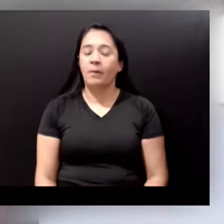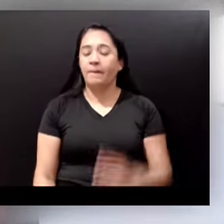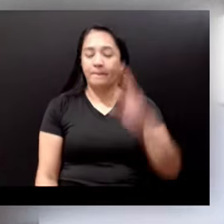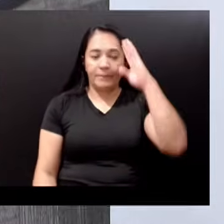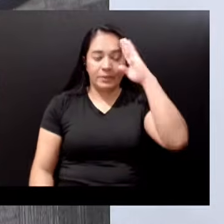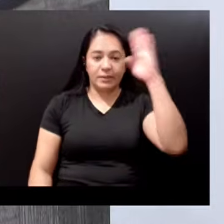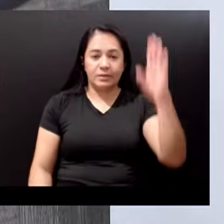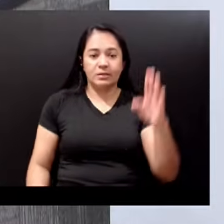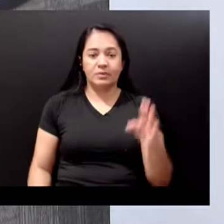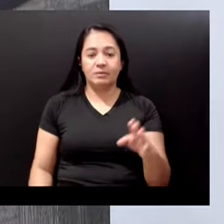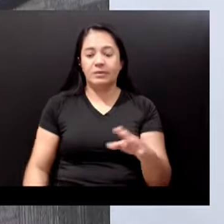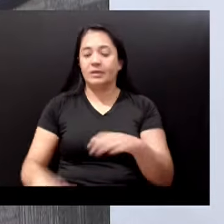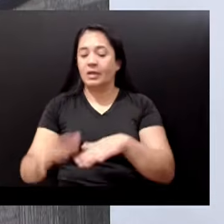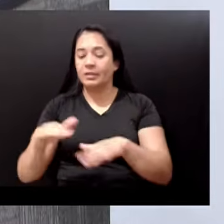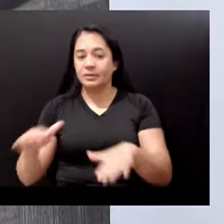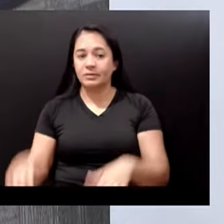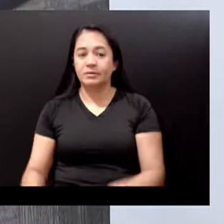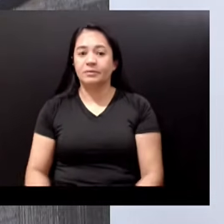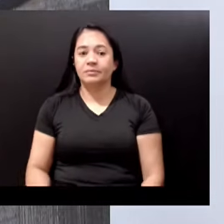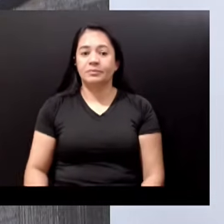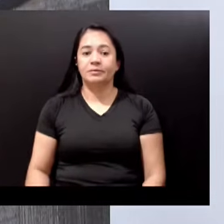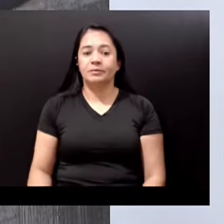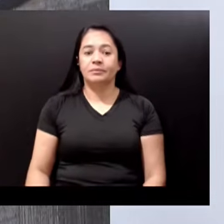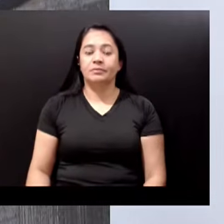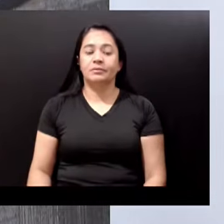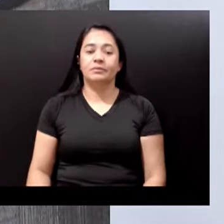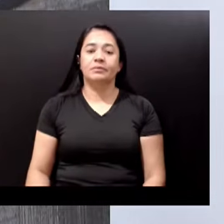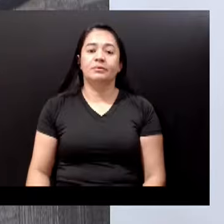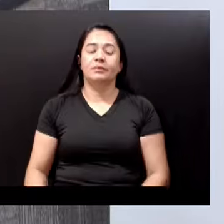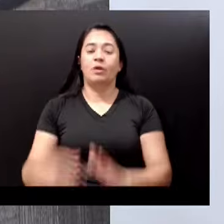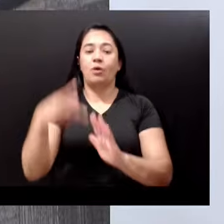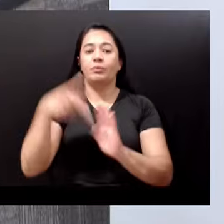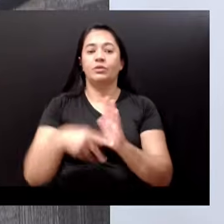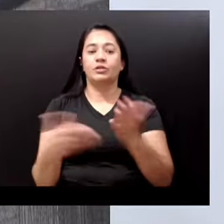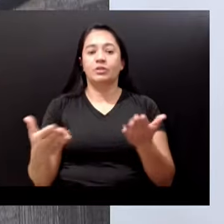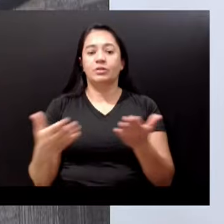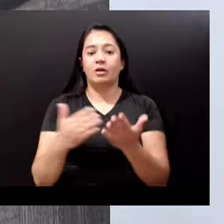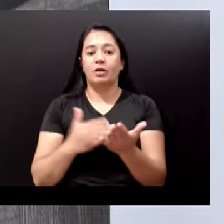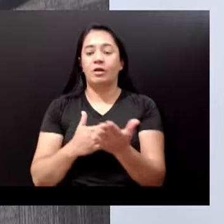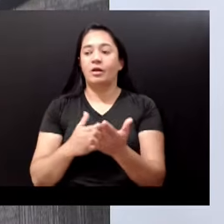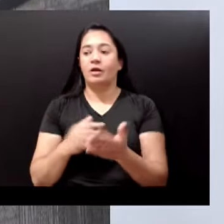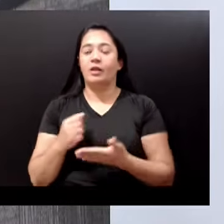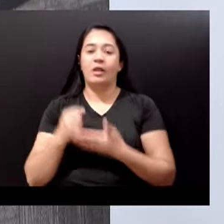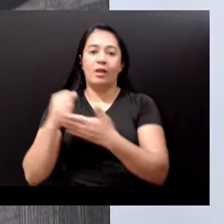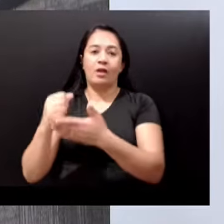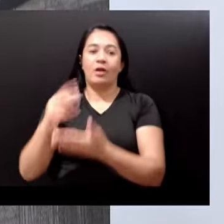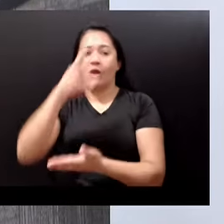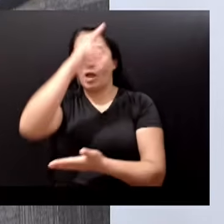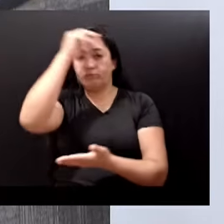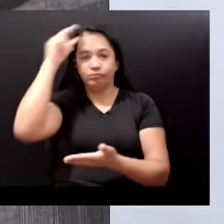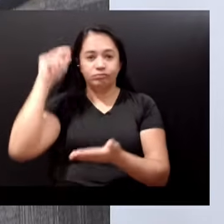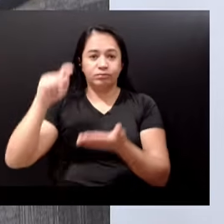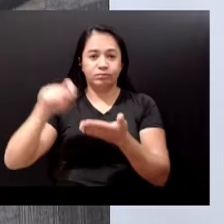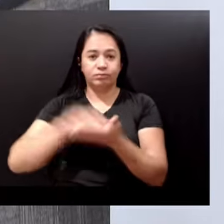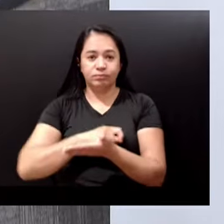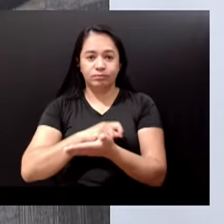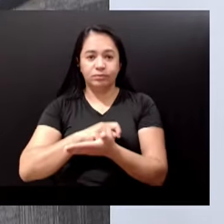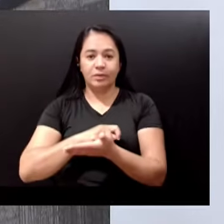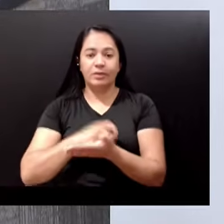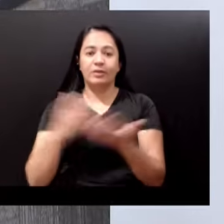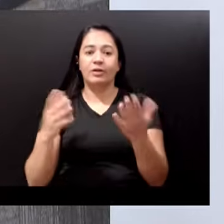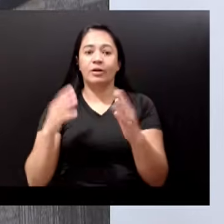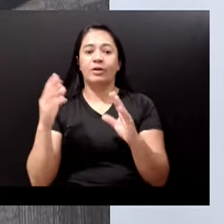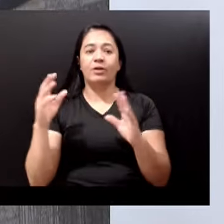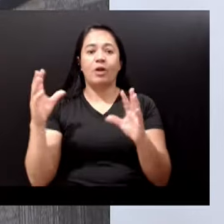crianças pequenas. O projeto segue agora para a sanção do prefeito. E o resultado completo com o detalhamento de cada uma